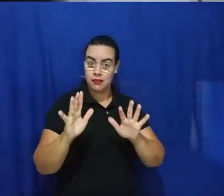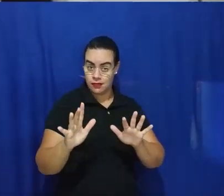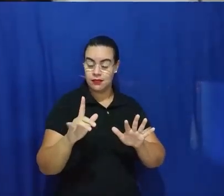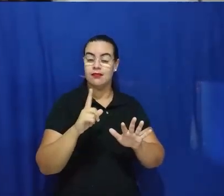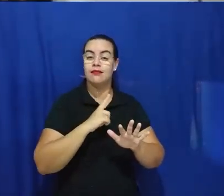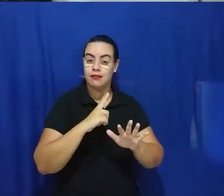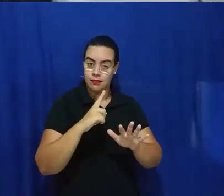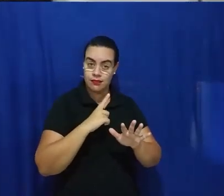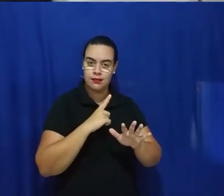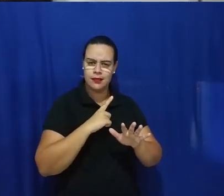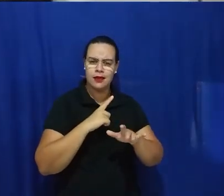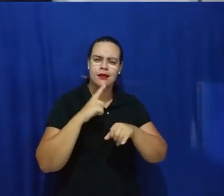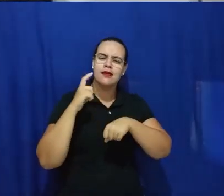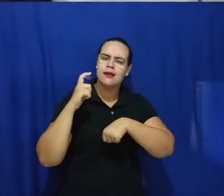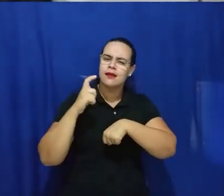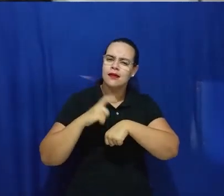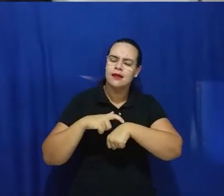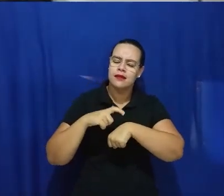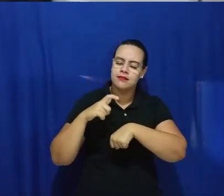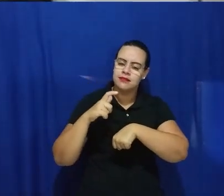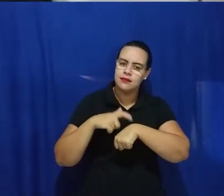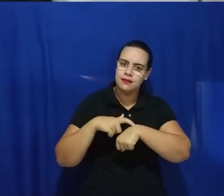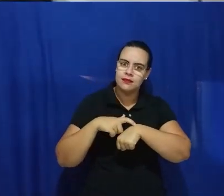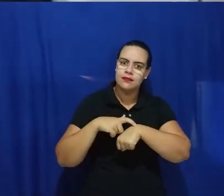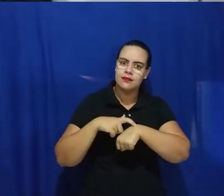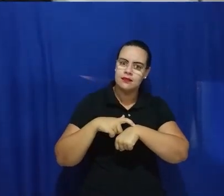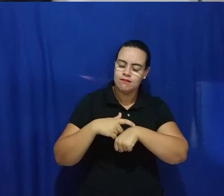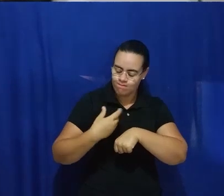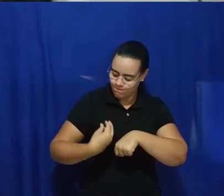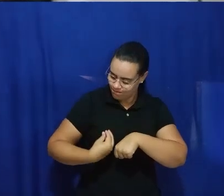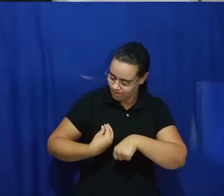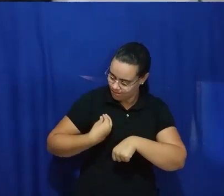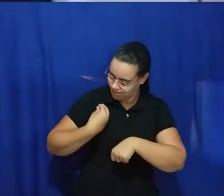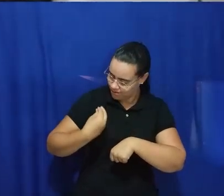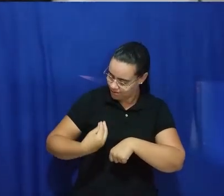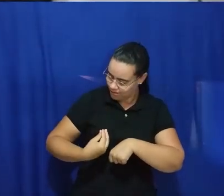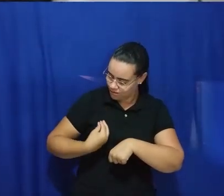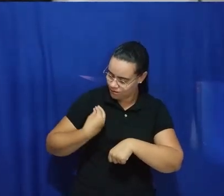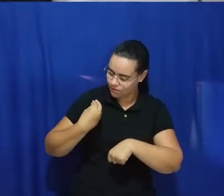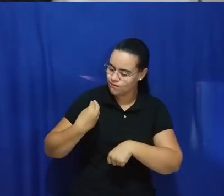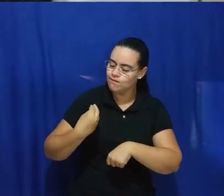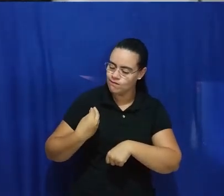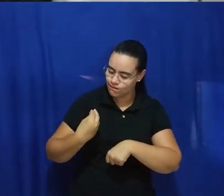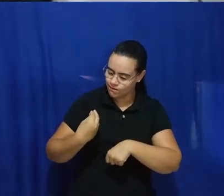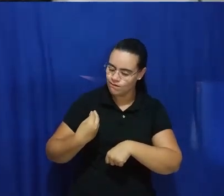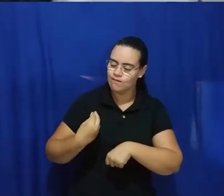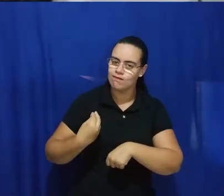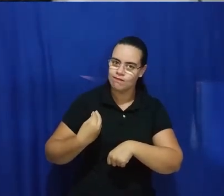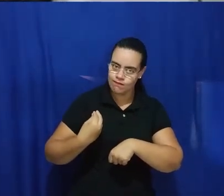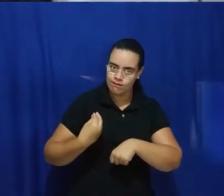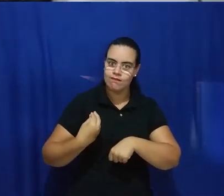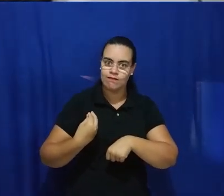até Deus duvida, mas tem seus momentos